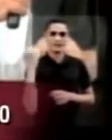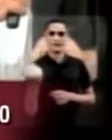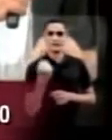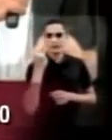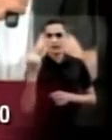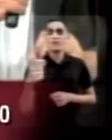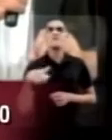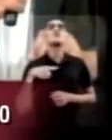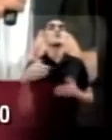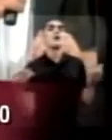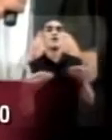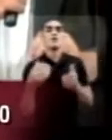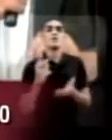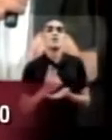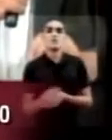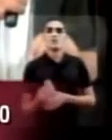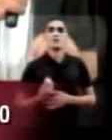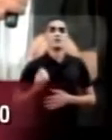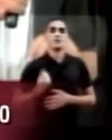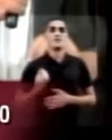ainda? Tem nos